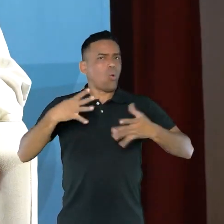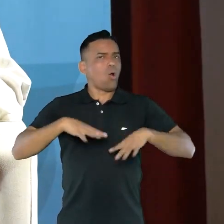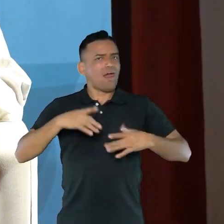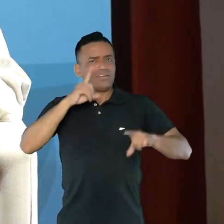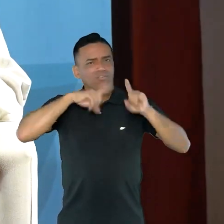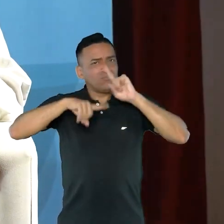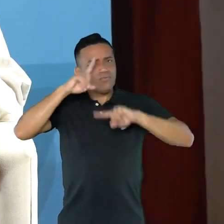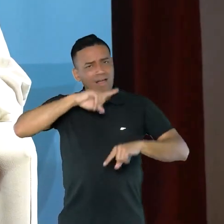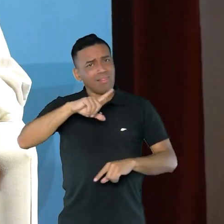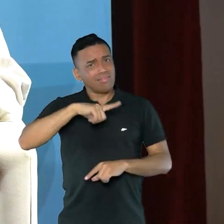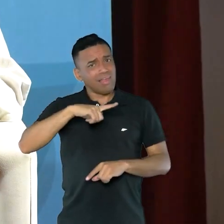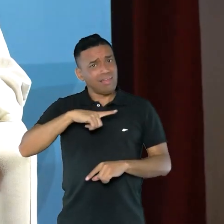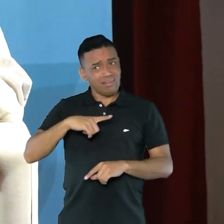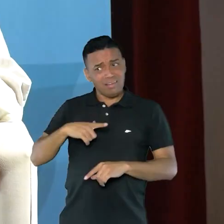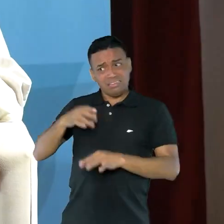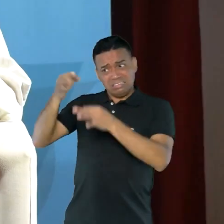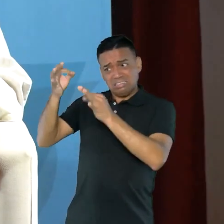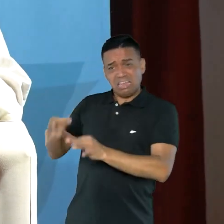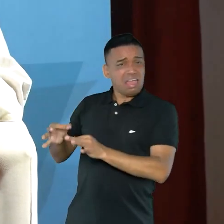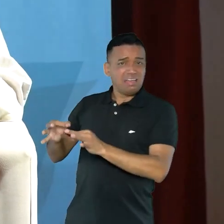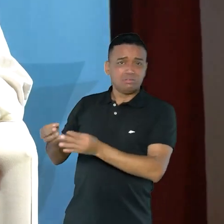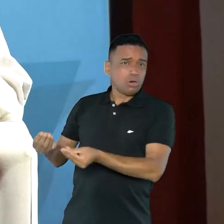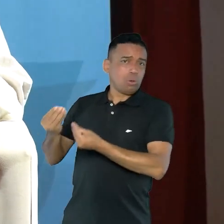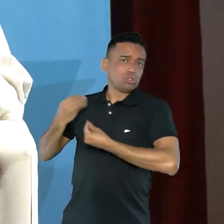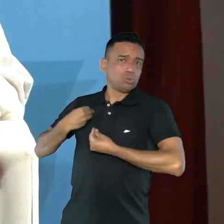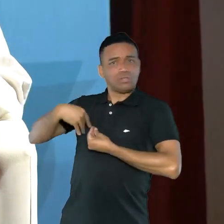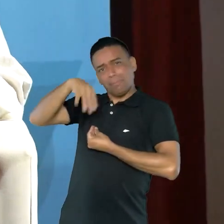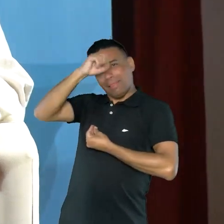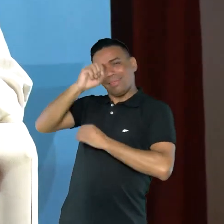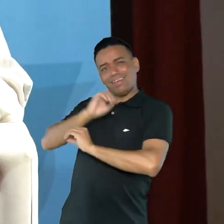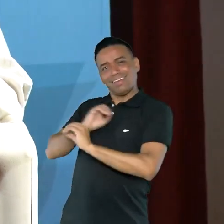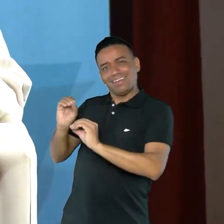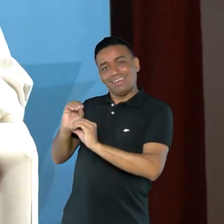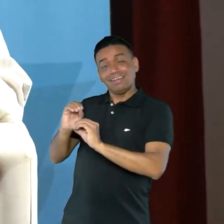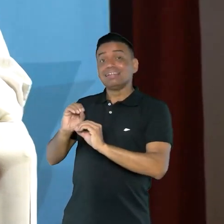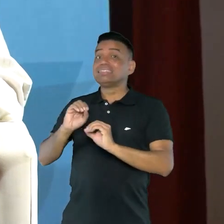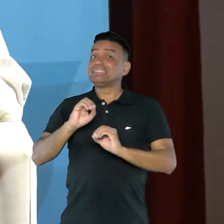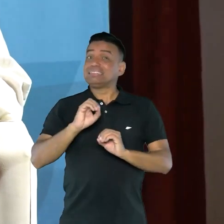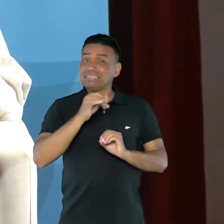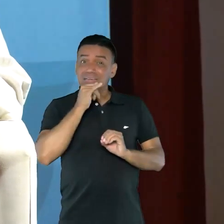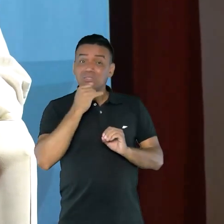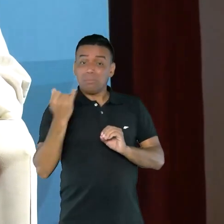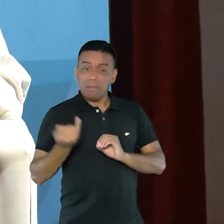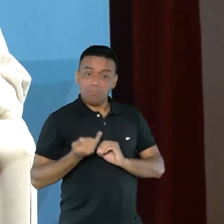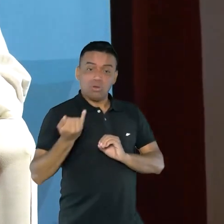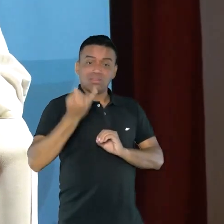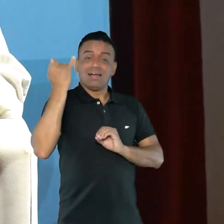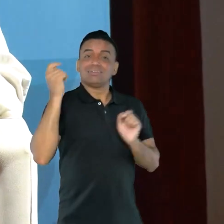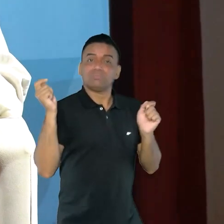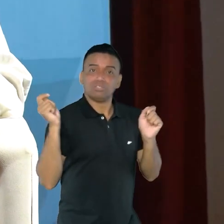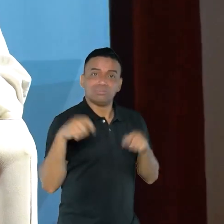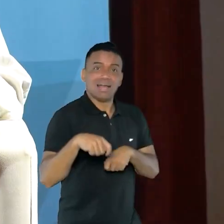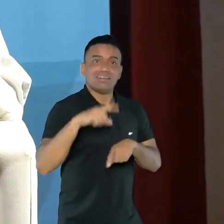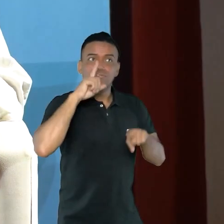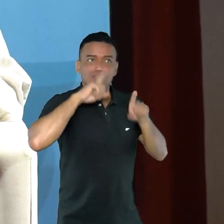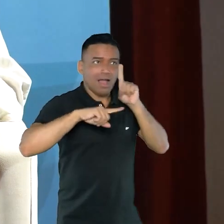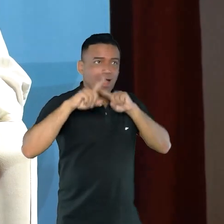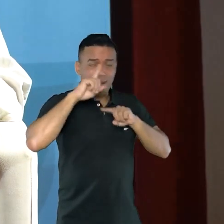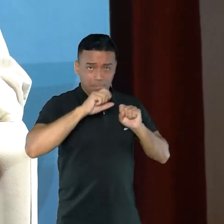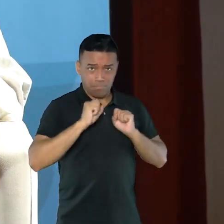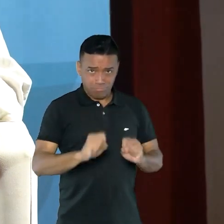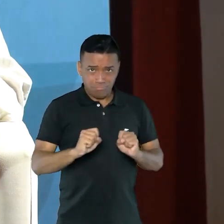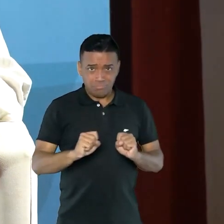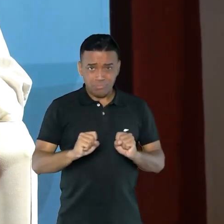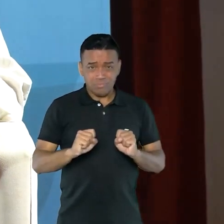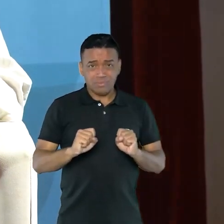têm que nenhum acerto jamais terá. E é sem atribuir tanta importância à possibilidade de falhar,